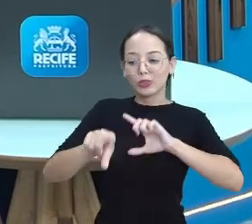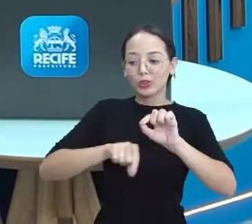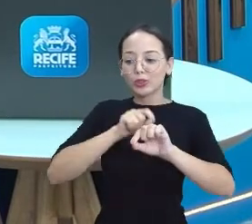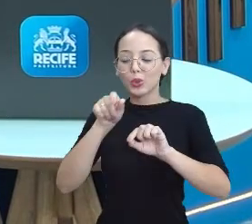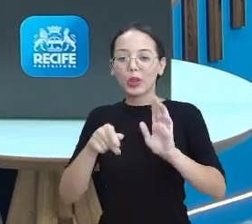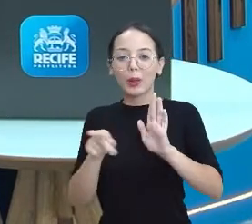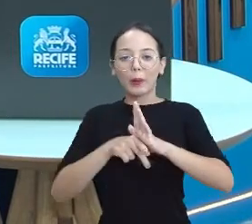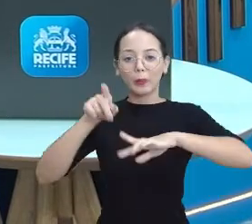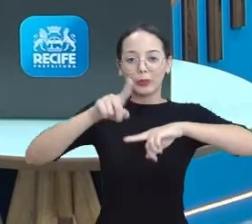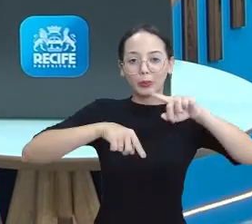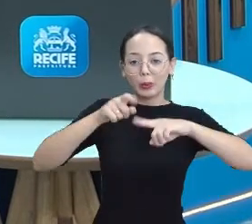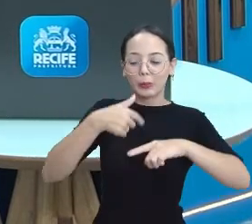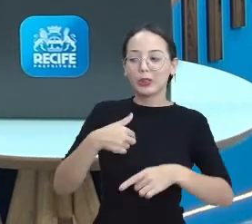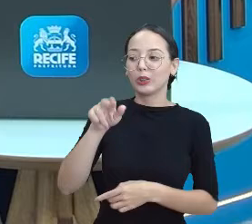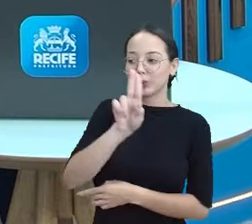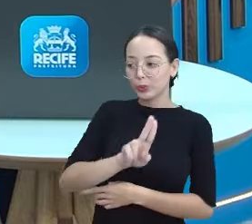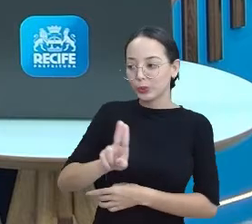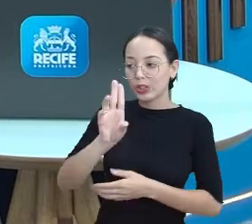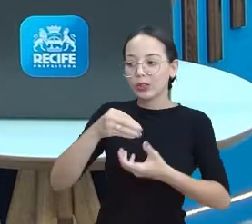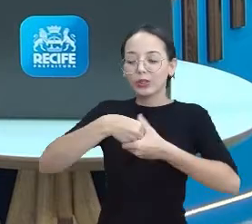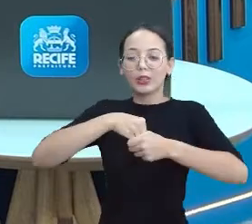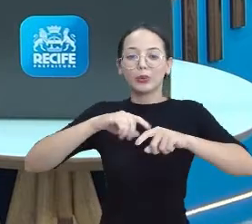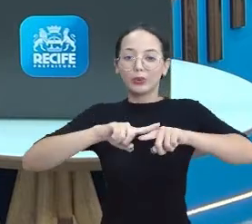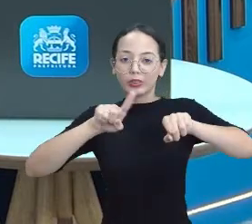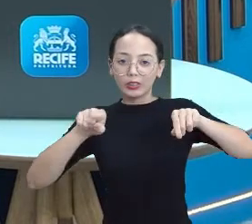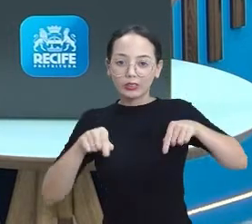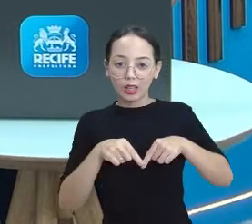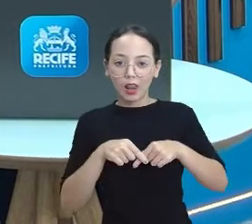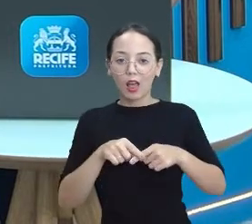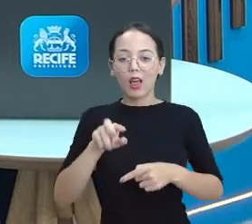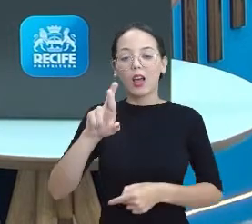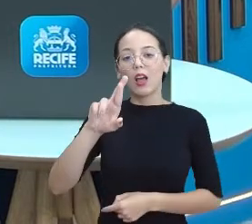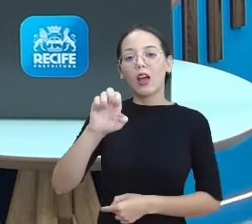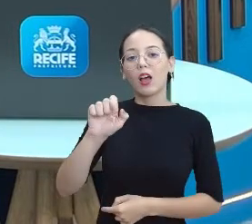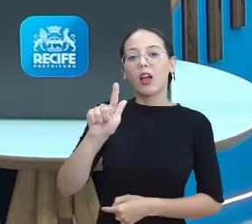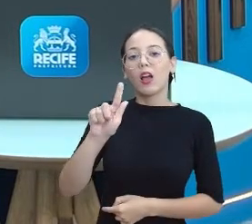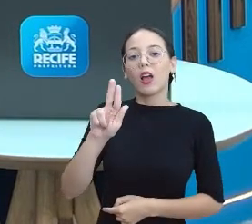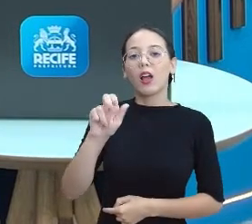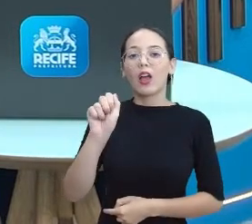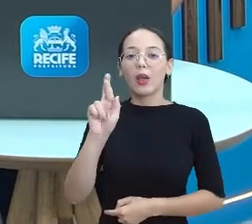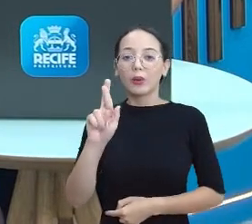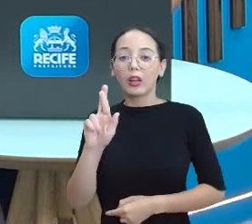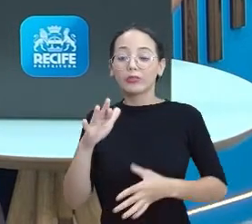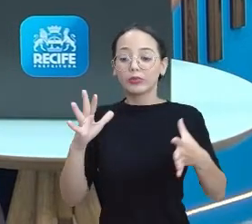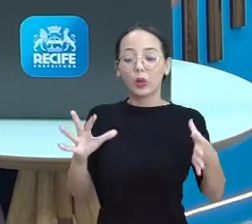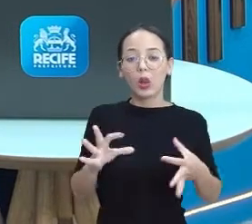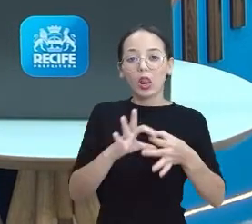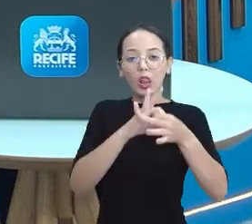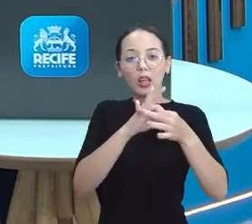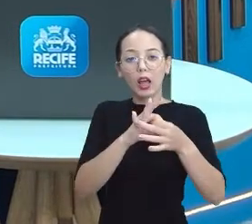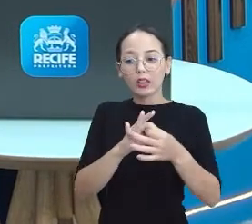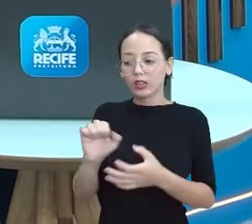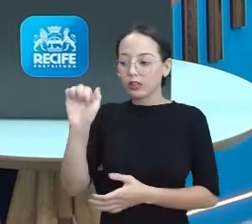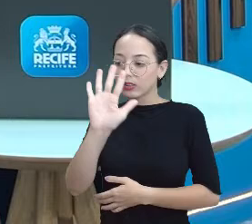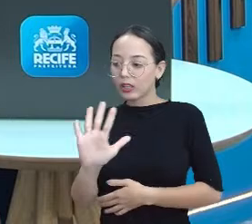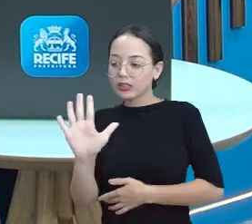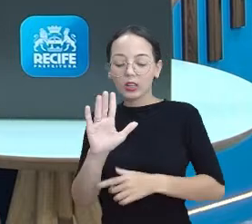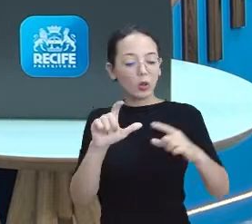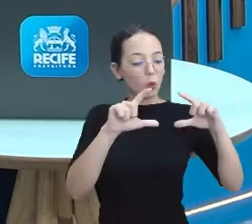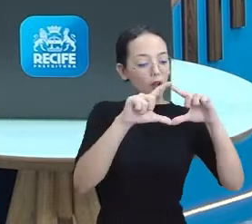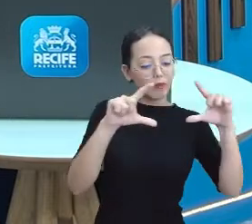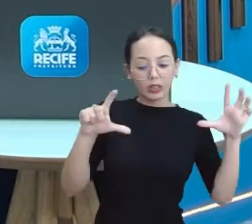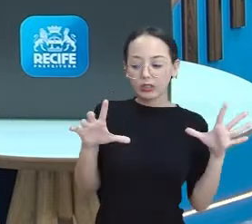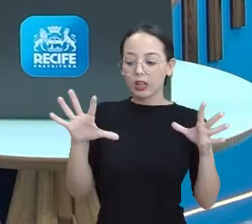os recursos que vão ser utilizados na sala de recursos, na sala regular. Então, ele vai atrelar o desenho à frase.